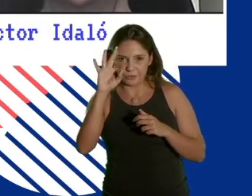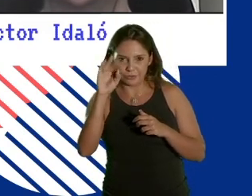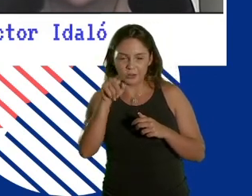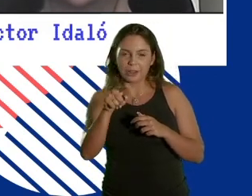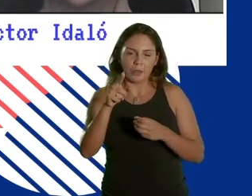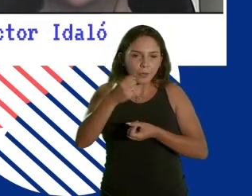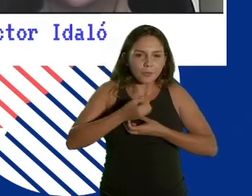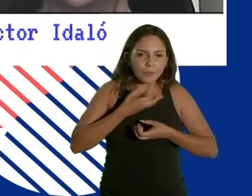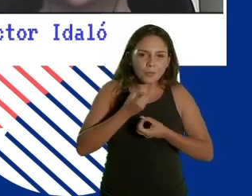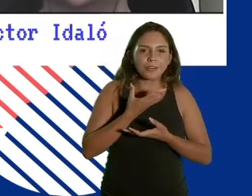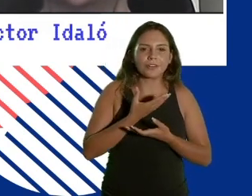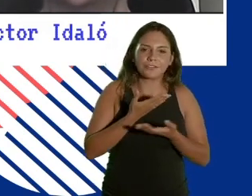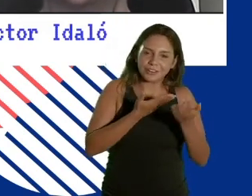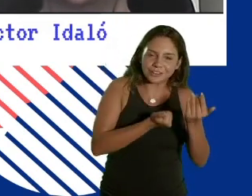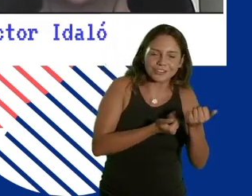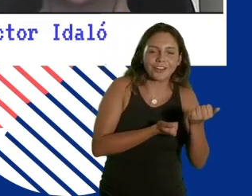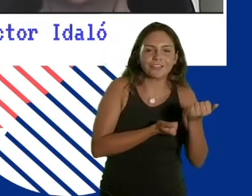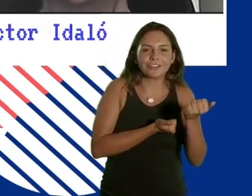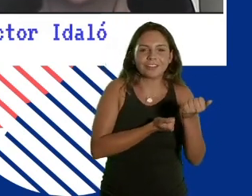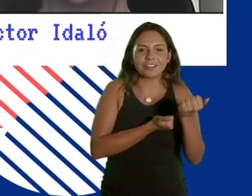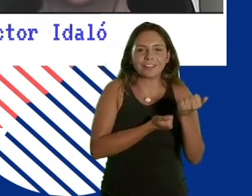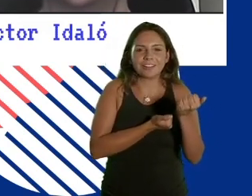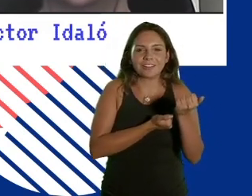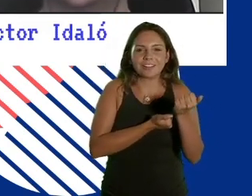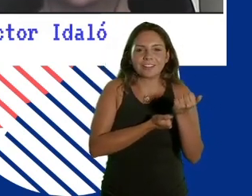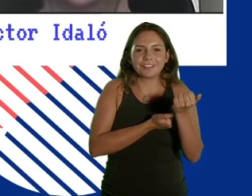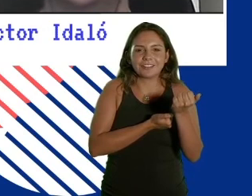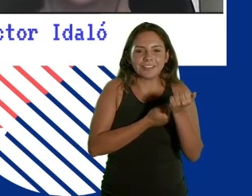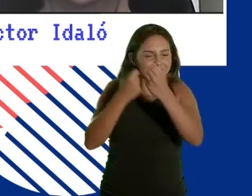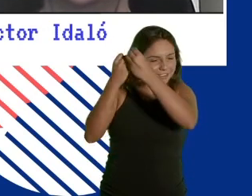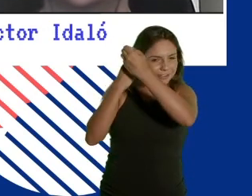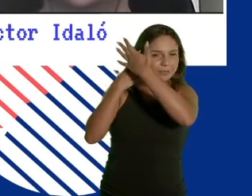esse poetinha jovem, inspirado,